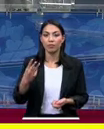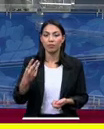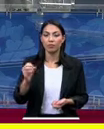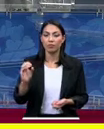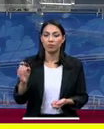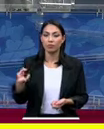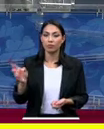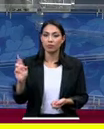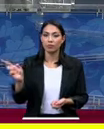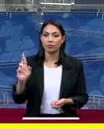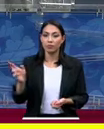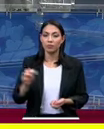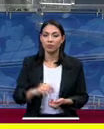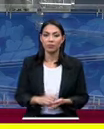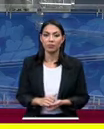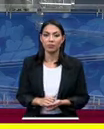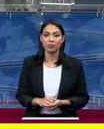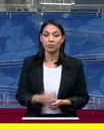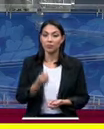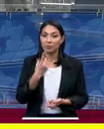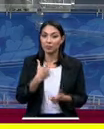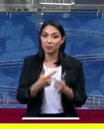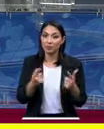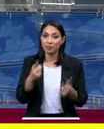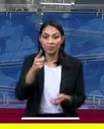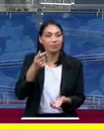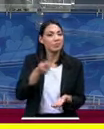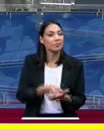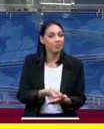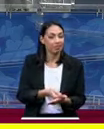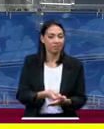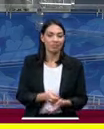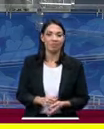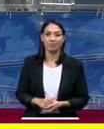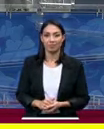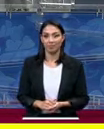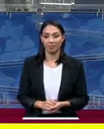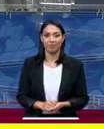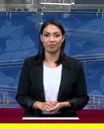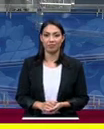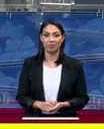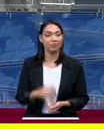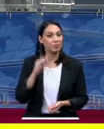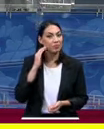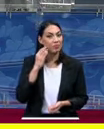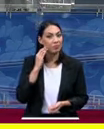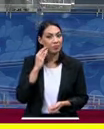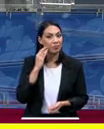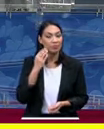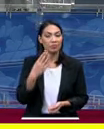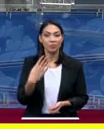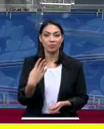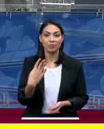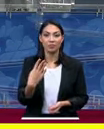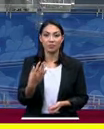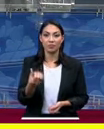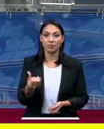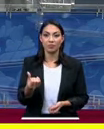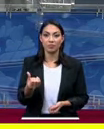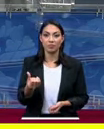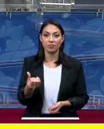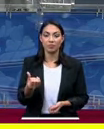R$5.300.000 é o prêmio estimado na Time Mania. Boa sorte para você que apostou. Bola rosa, número